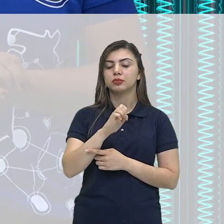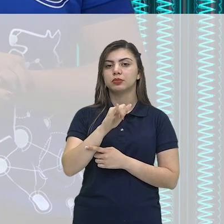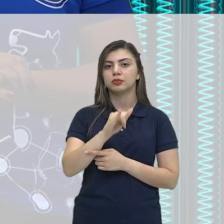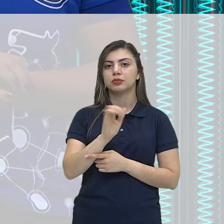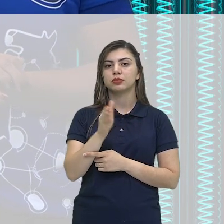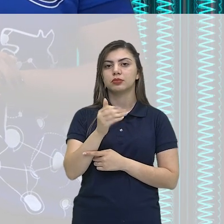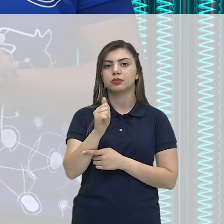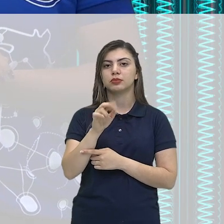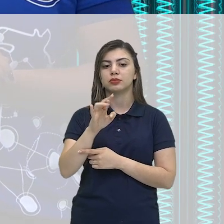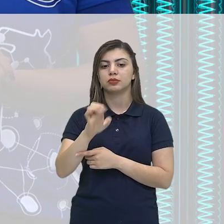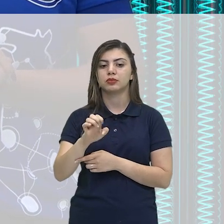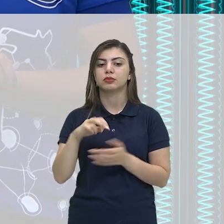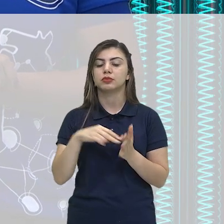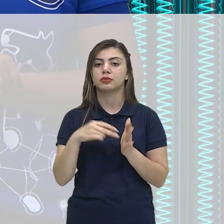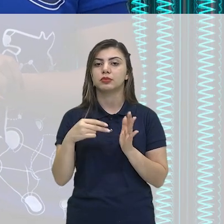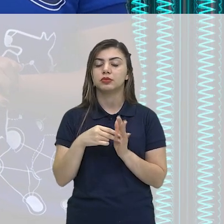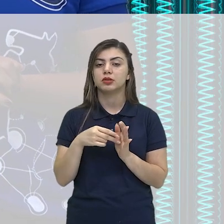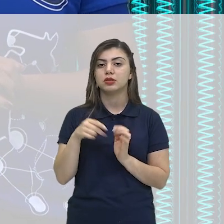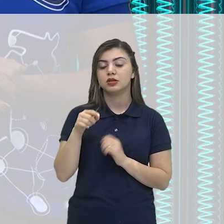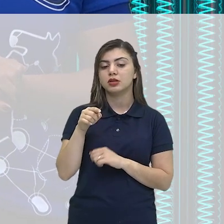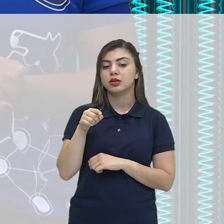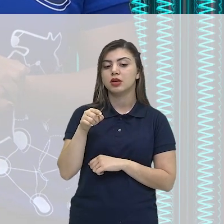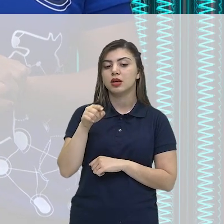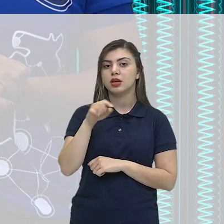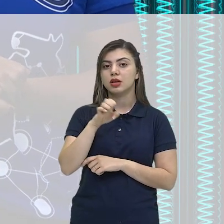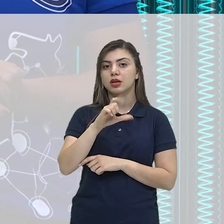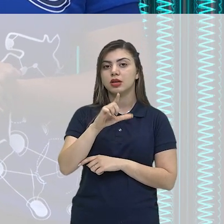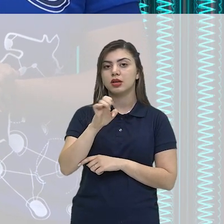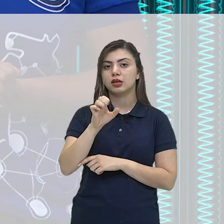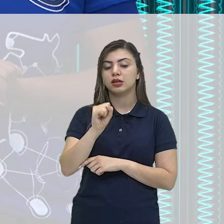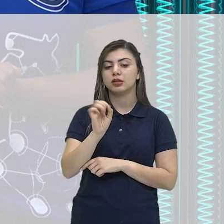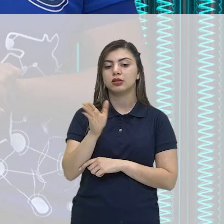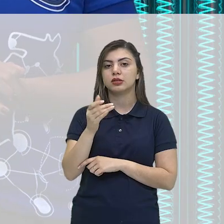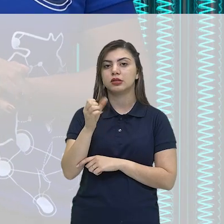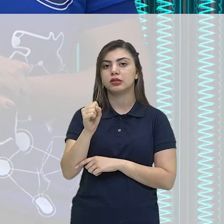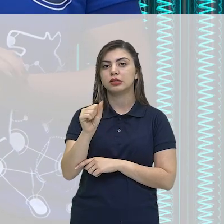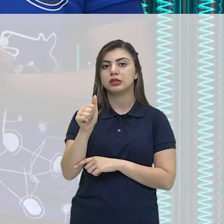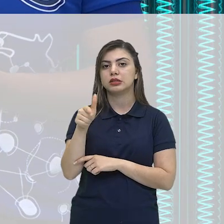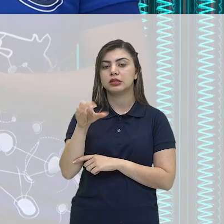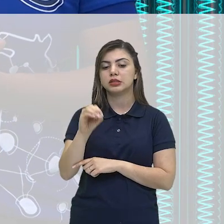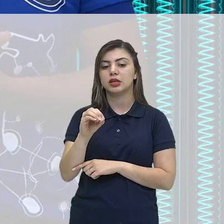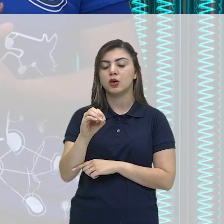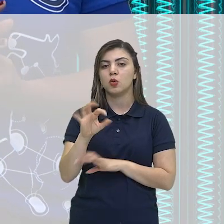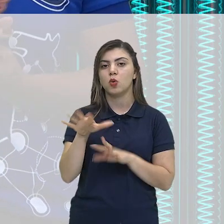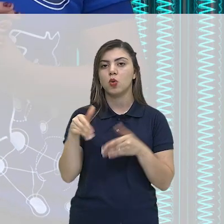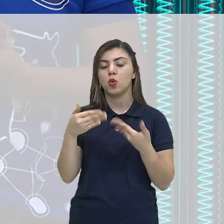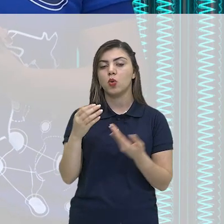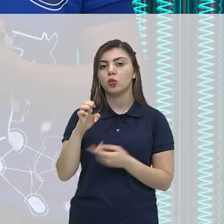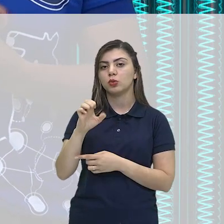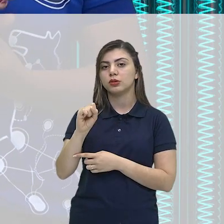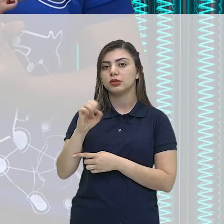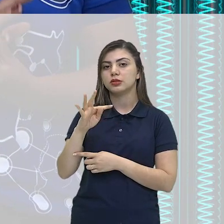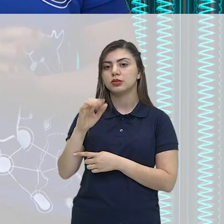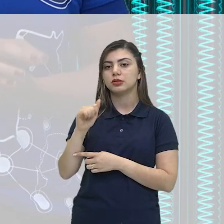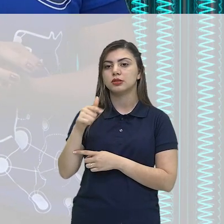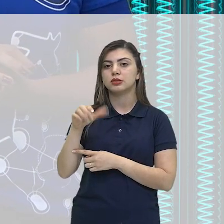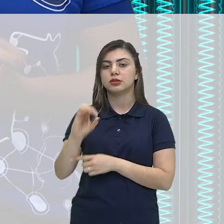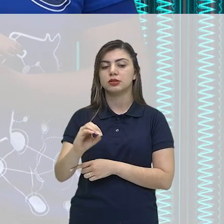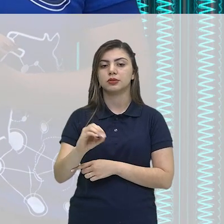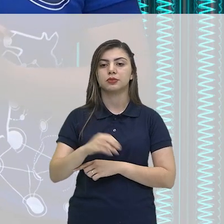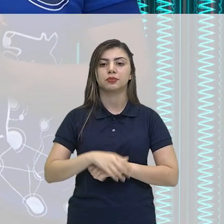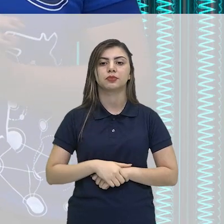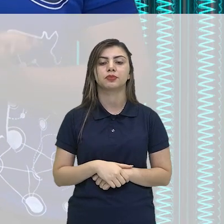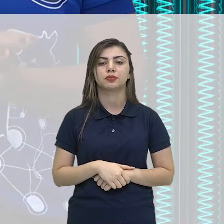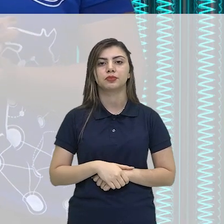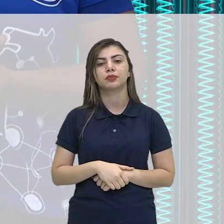They are, que são, eles são ou eles estão. Ok? Estão repetindo aí comigo? Vamos lá,